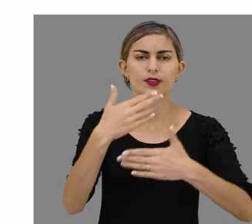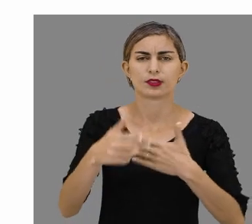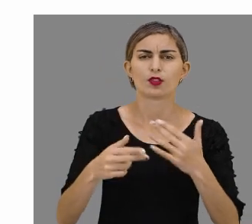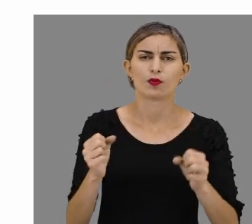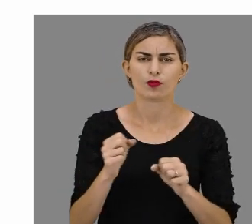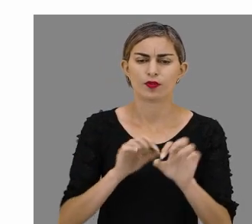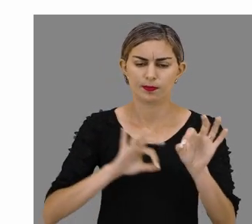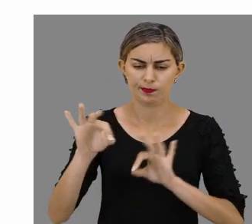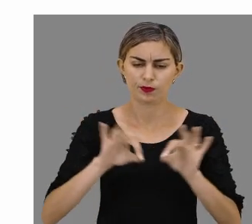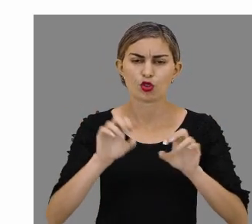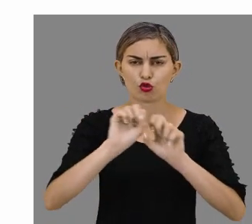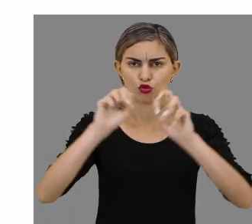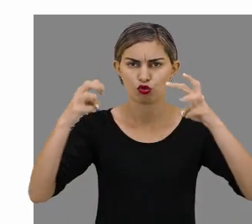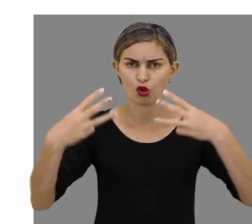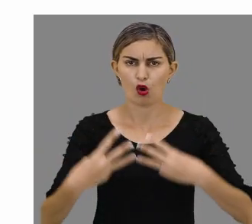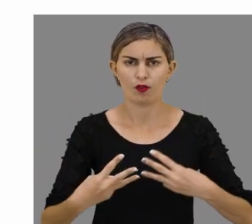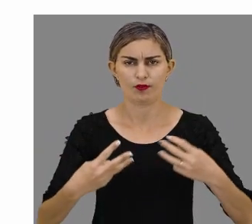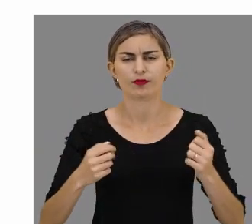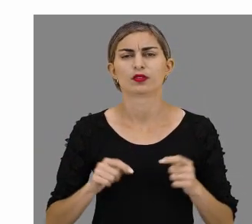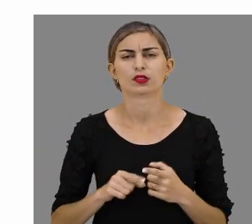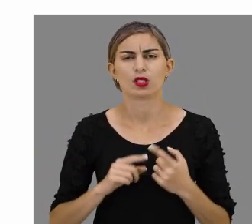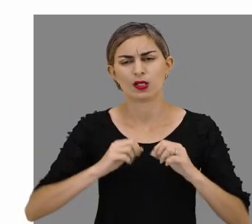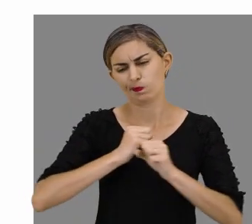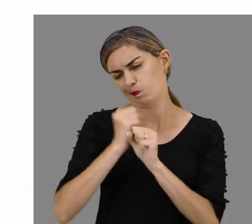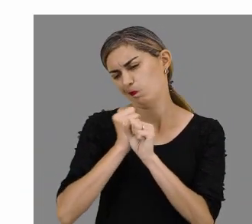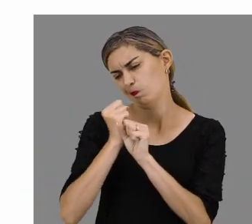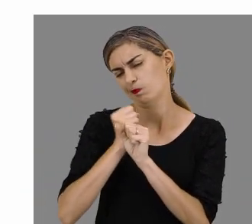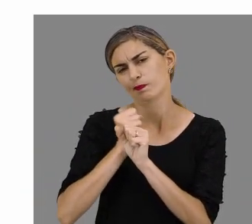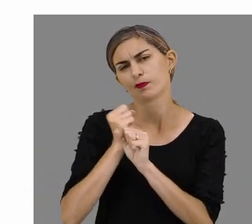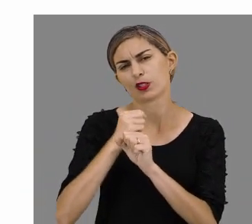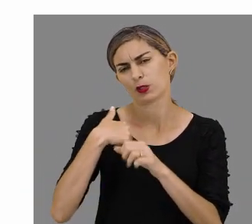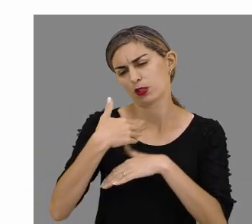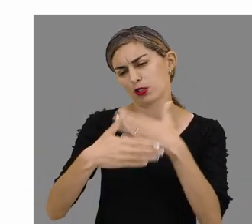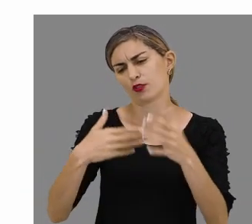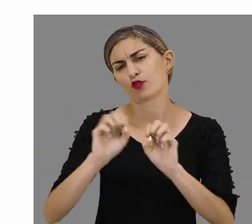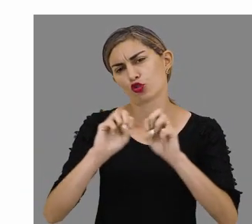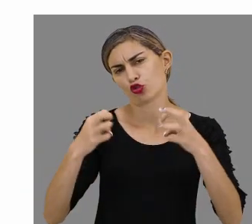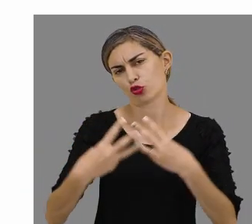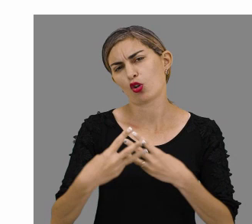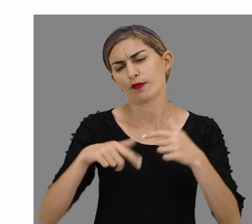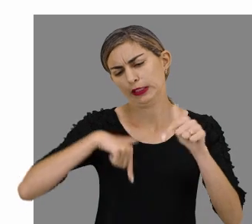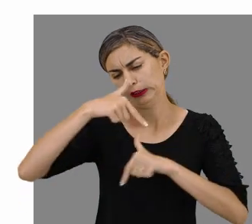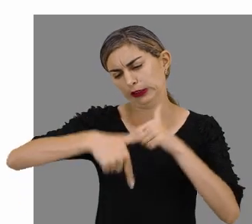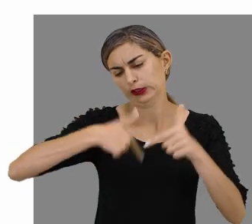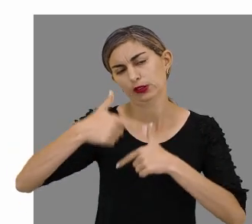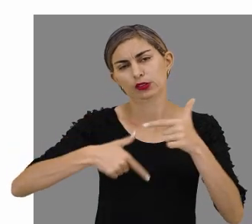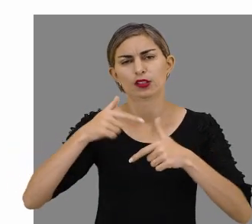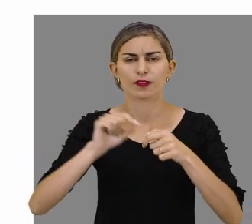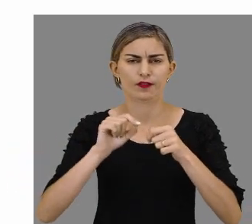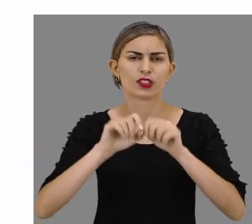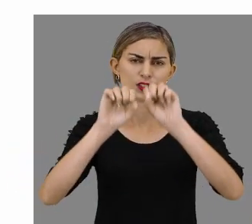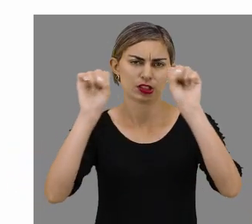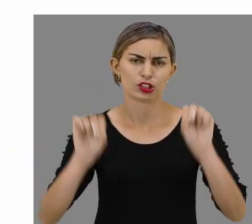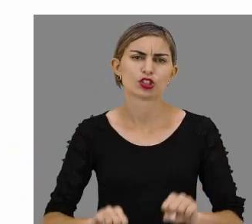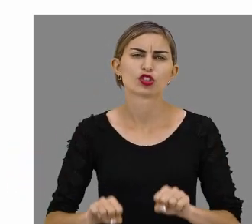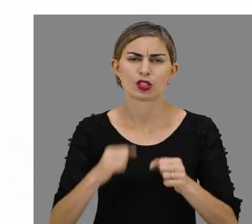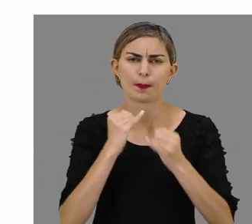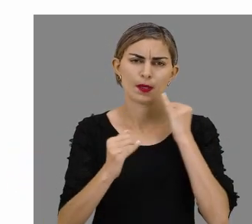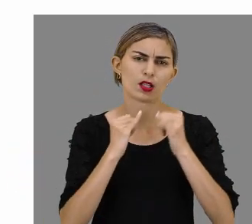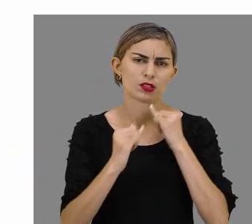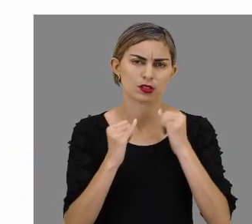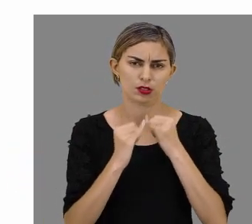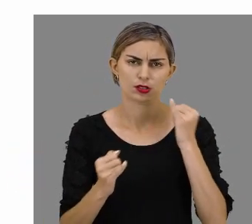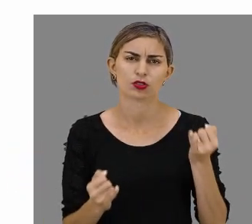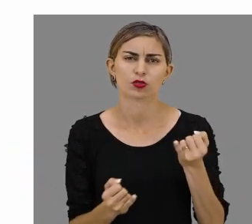desenvolvido para a construção dos softwares. Durante muitos anos, vários desenvolvedores de software trabalharam na construção de sistemas